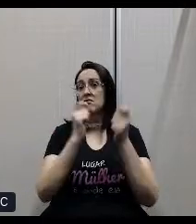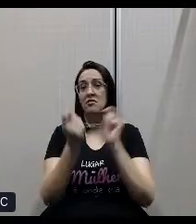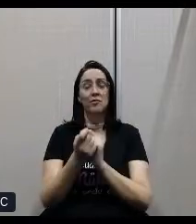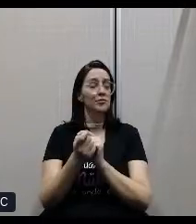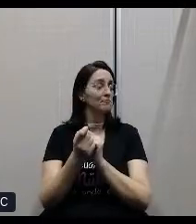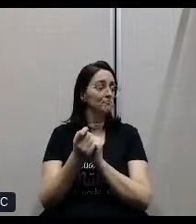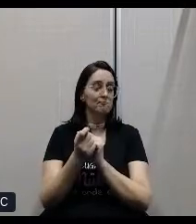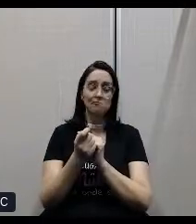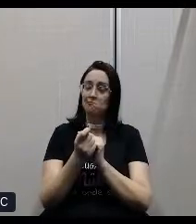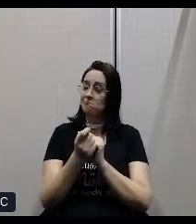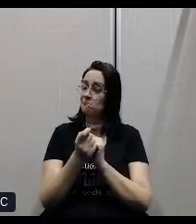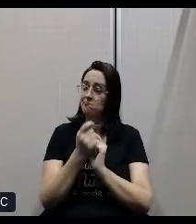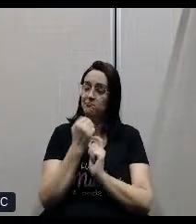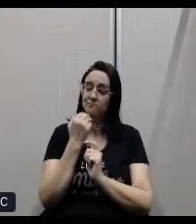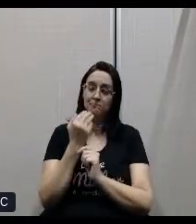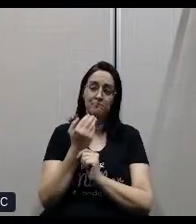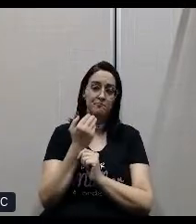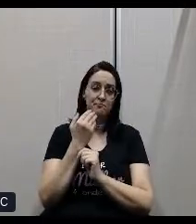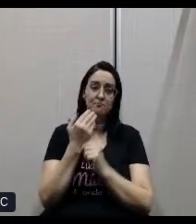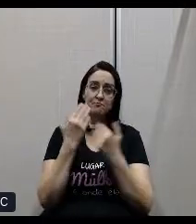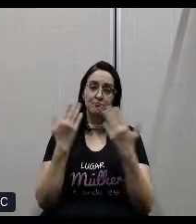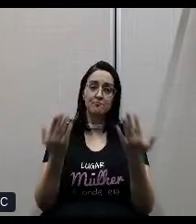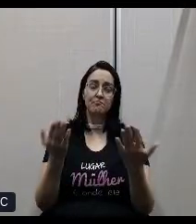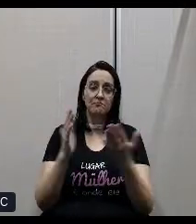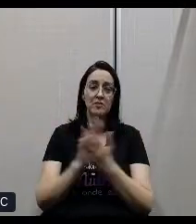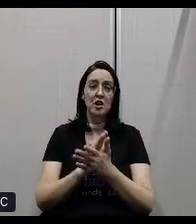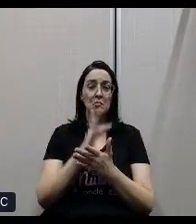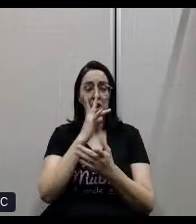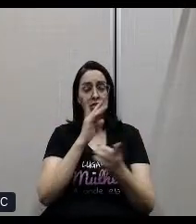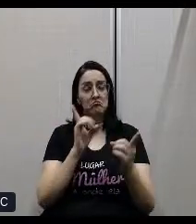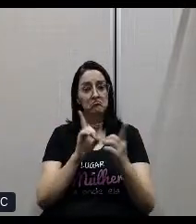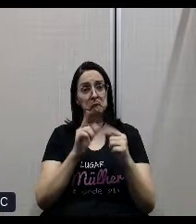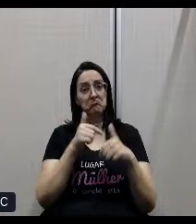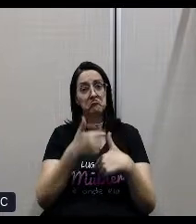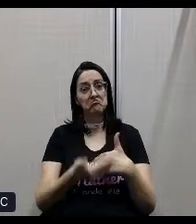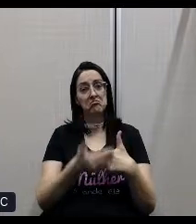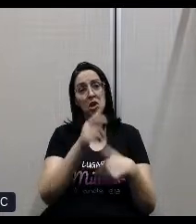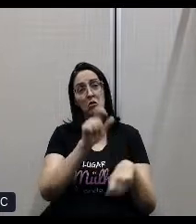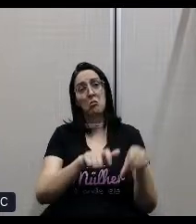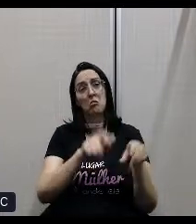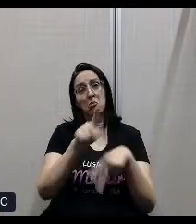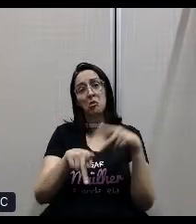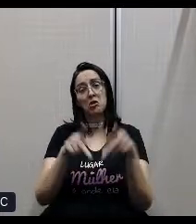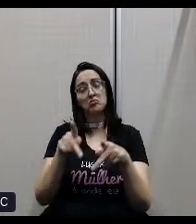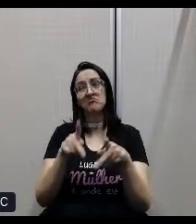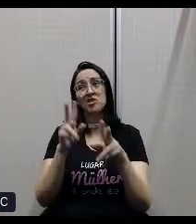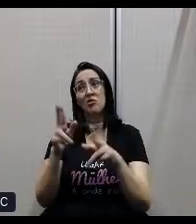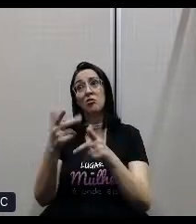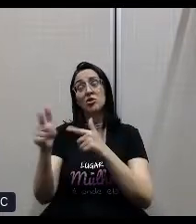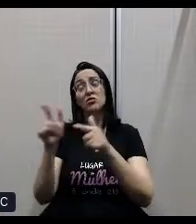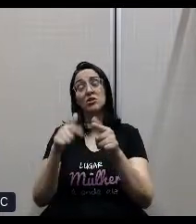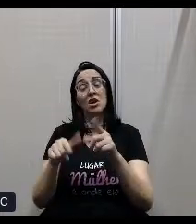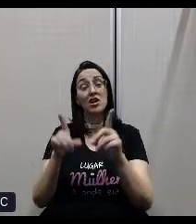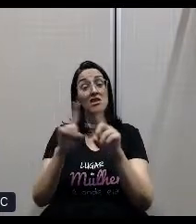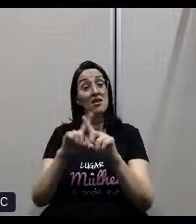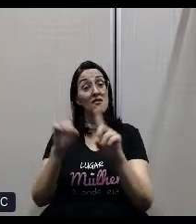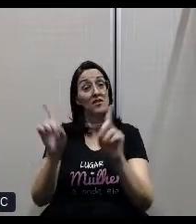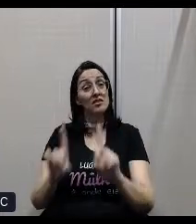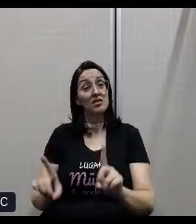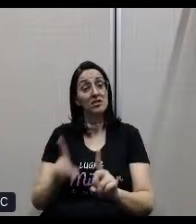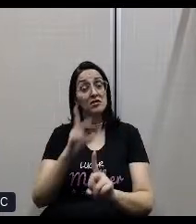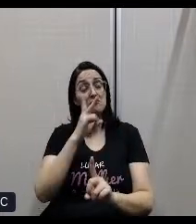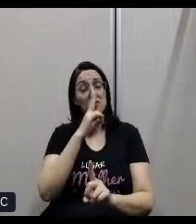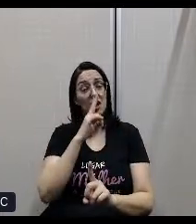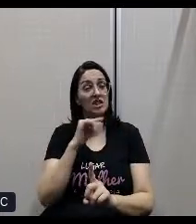Na verdade, eles atendem a um público como qualquer outro público. Então, a deficiência deixa de ser lida como